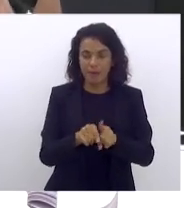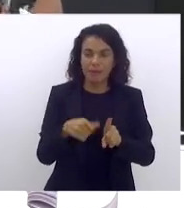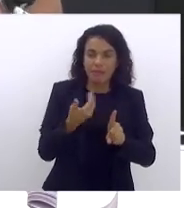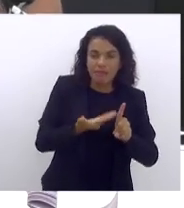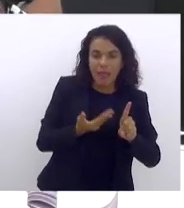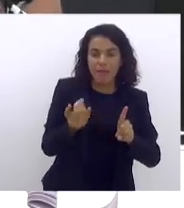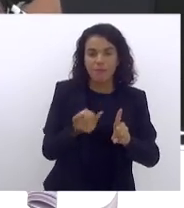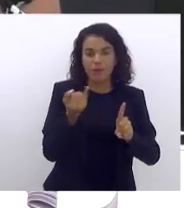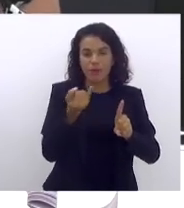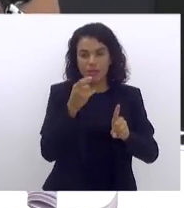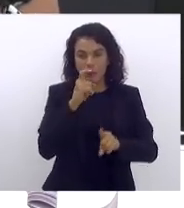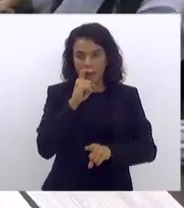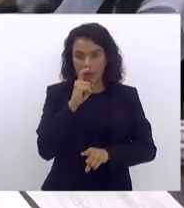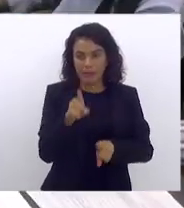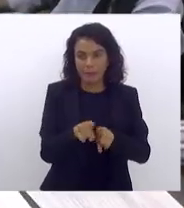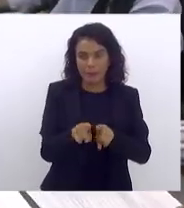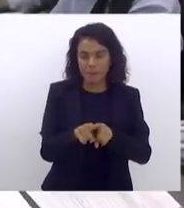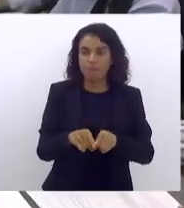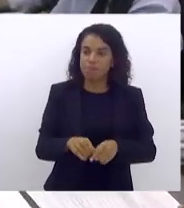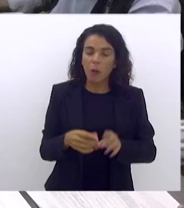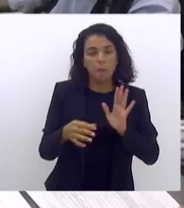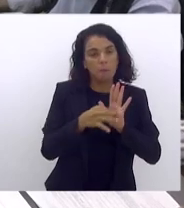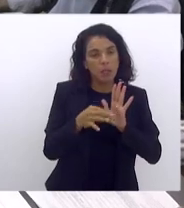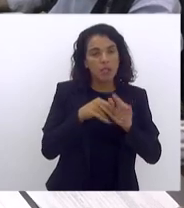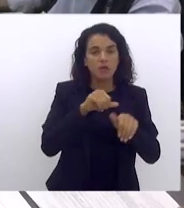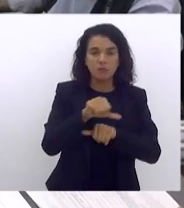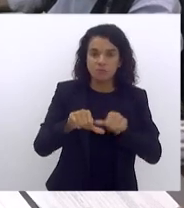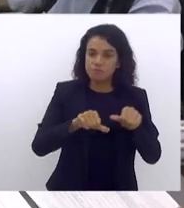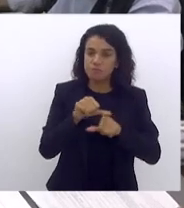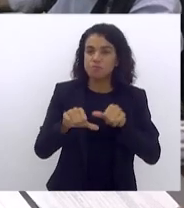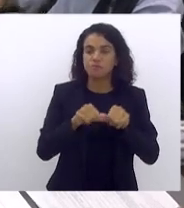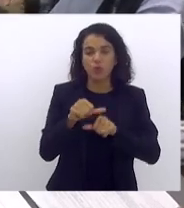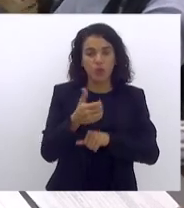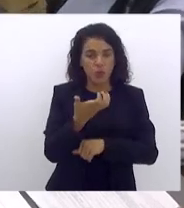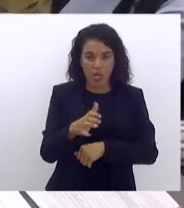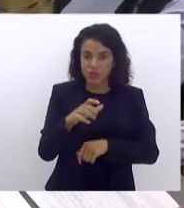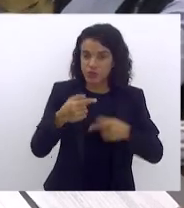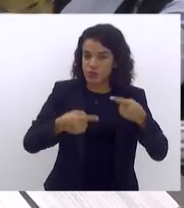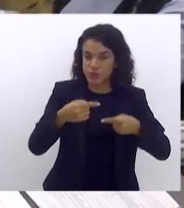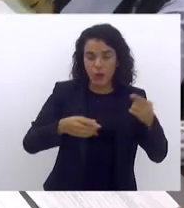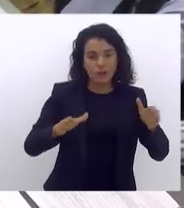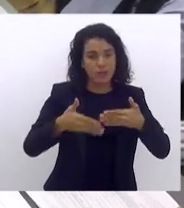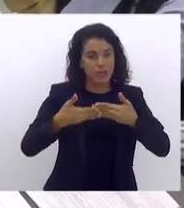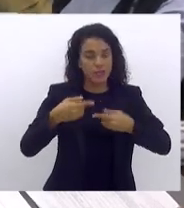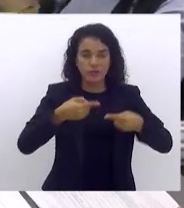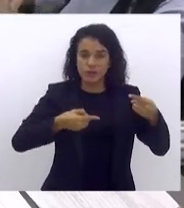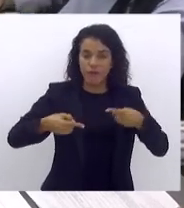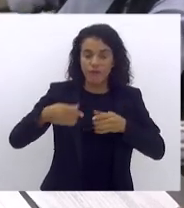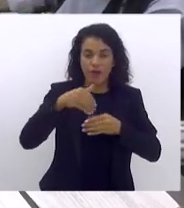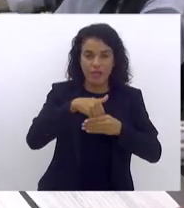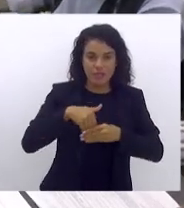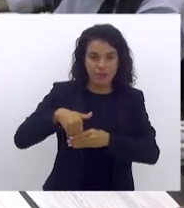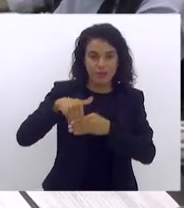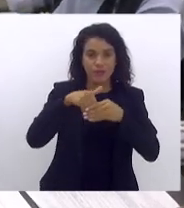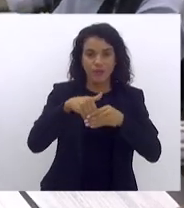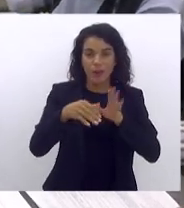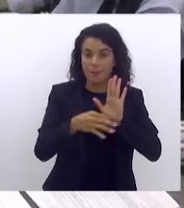aos pais também. Perfeito. Então, o parecer retificado, não havendo o que queira discutir, encerrada a discussão, em votação, o